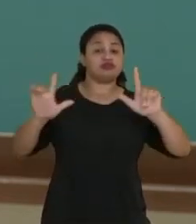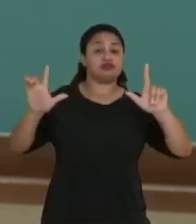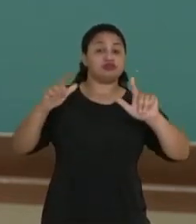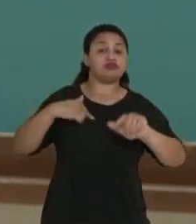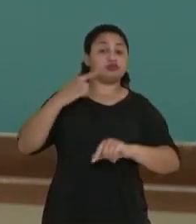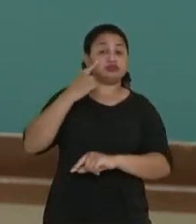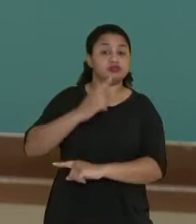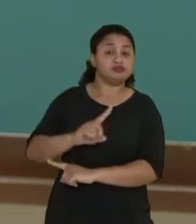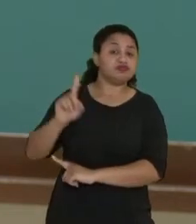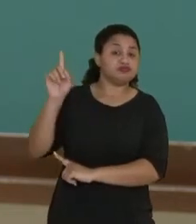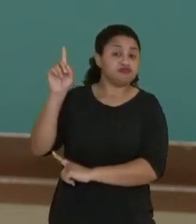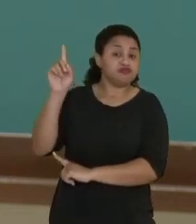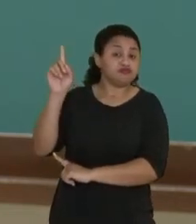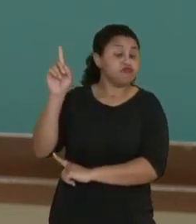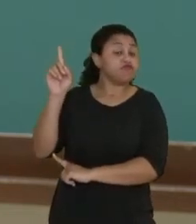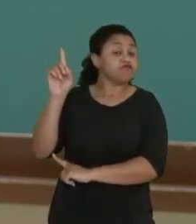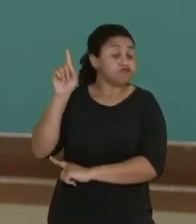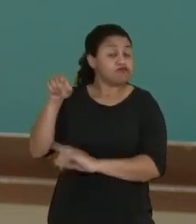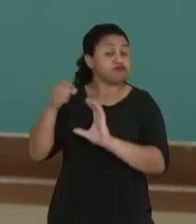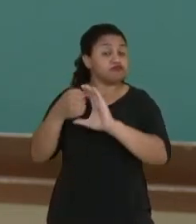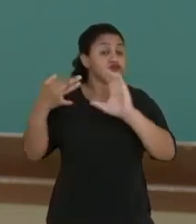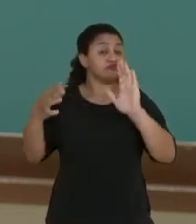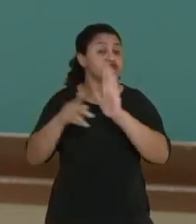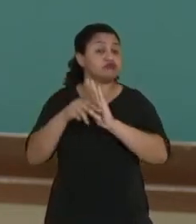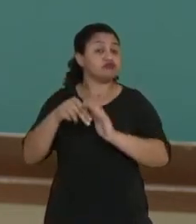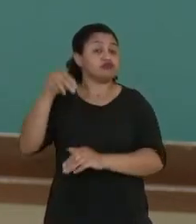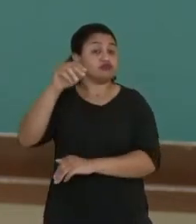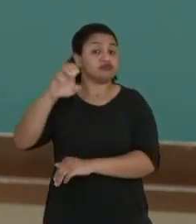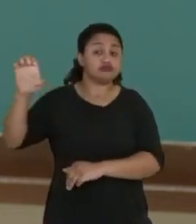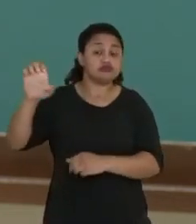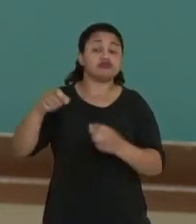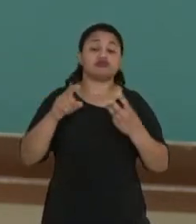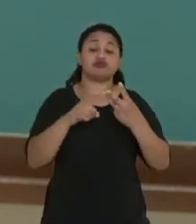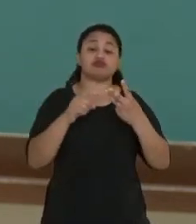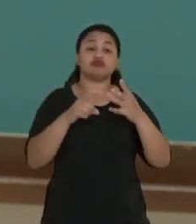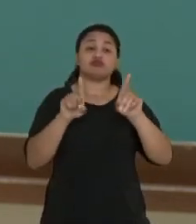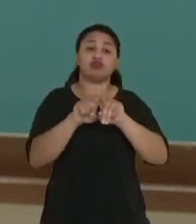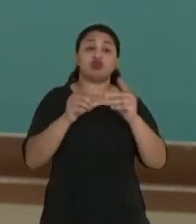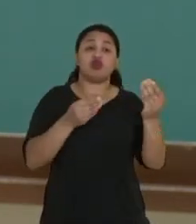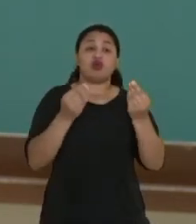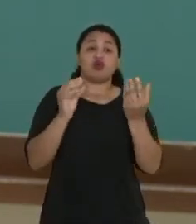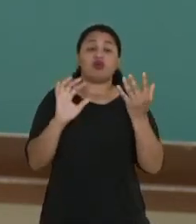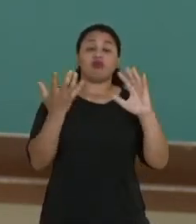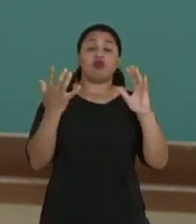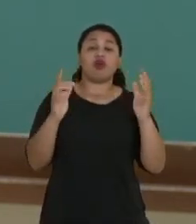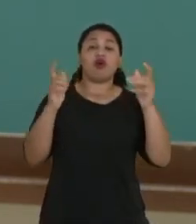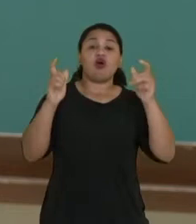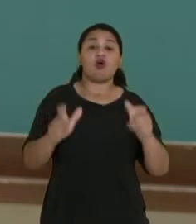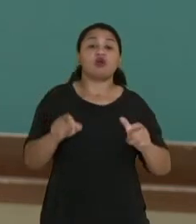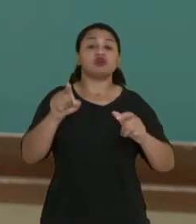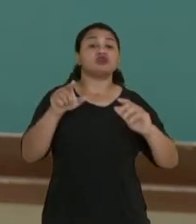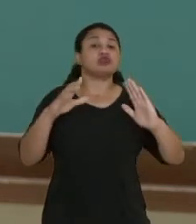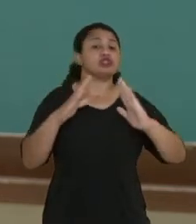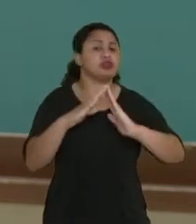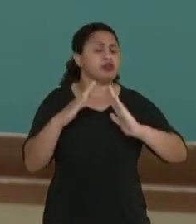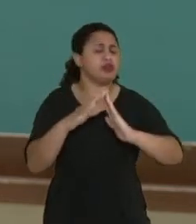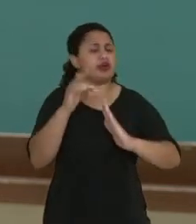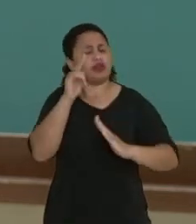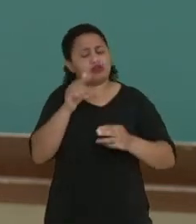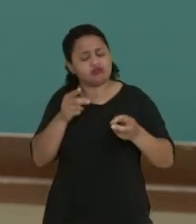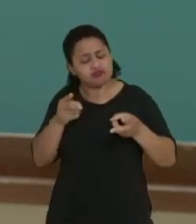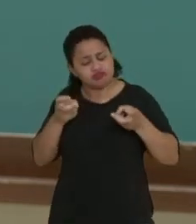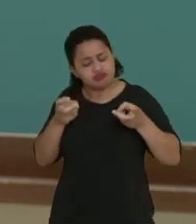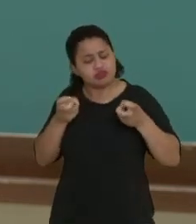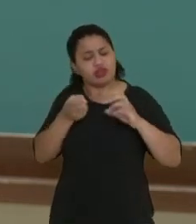imagem, que é característico da região Nordeste. E ainda, como é o clima da região onde você mora? Você consegue